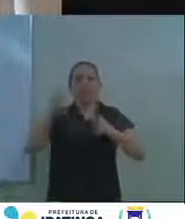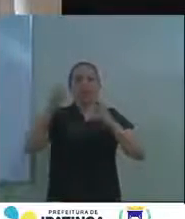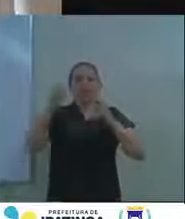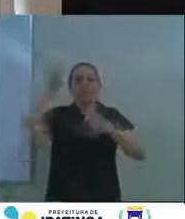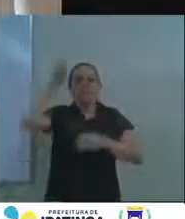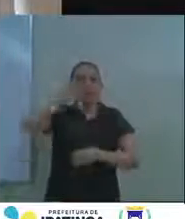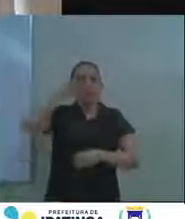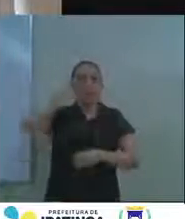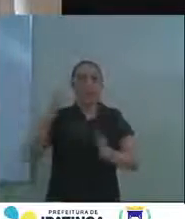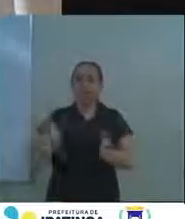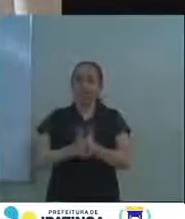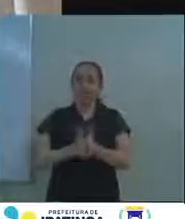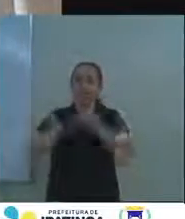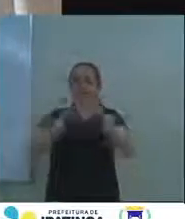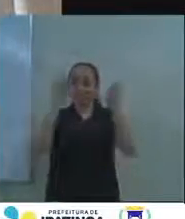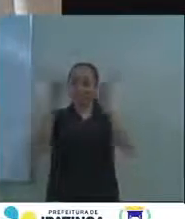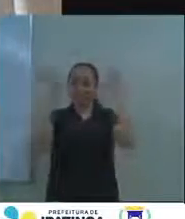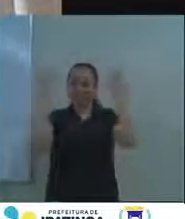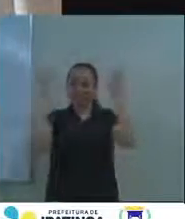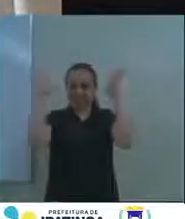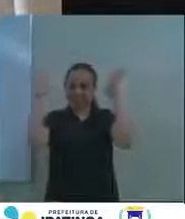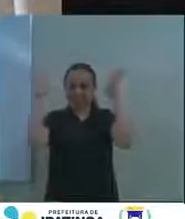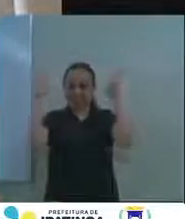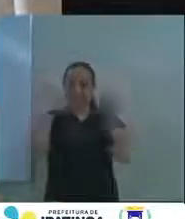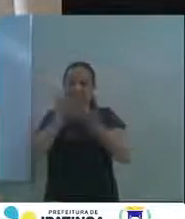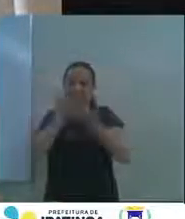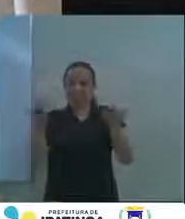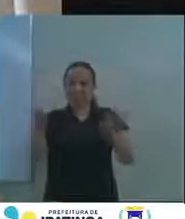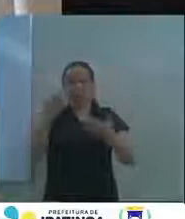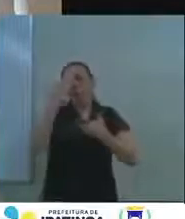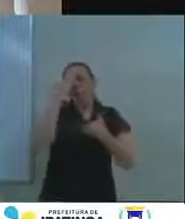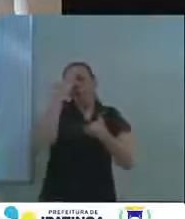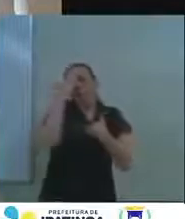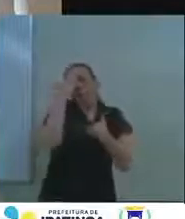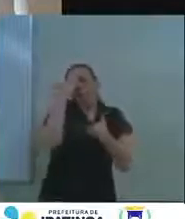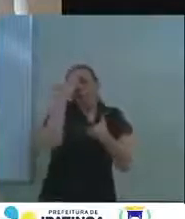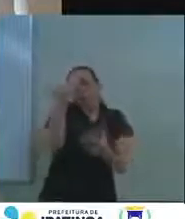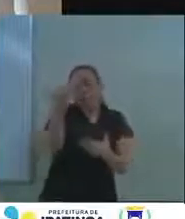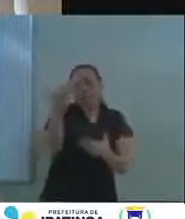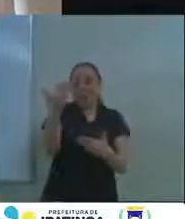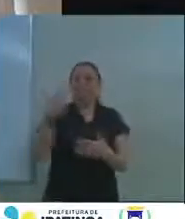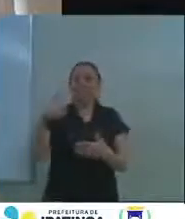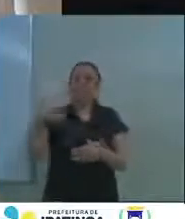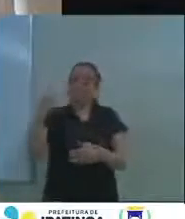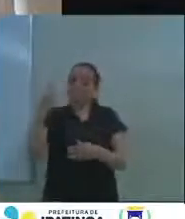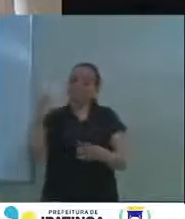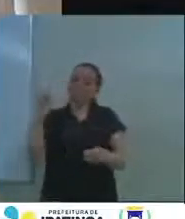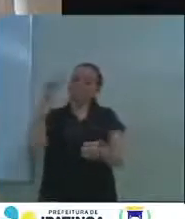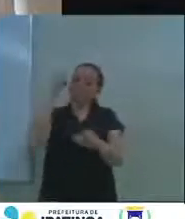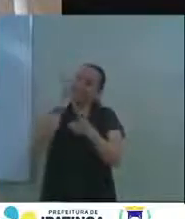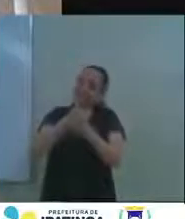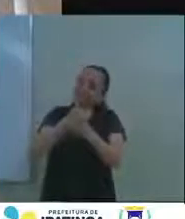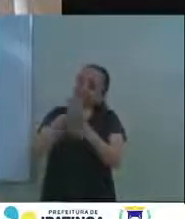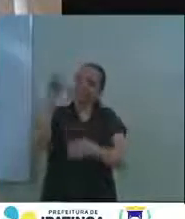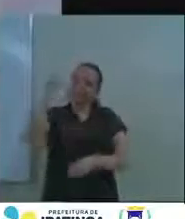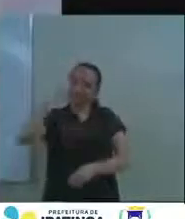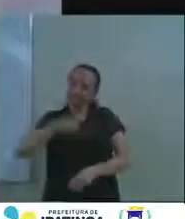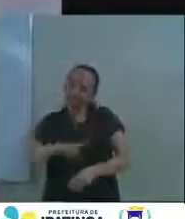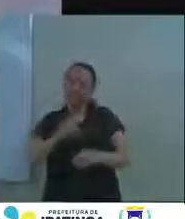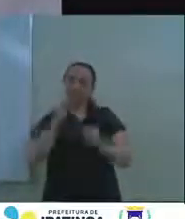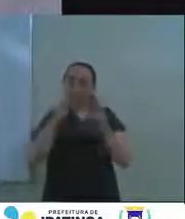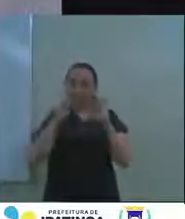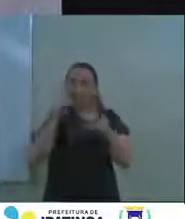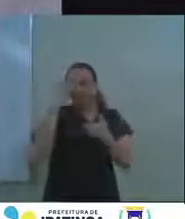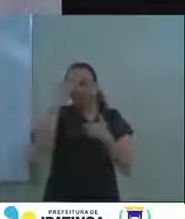foi maravilhosa. Parabéns, tá? E muito obrigada, e até a próxima. Aí eu que agradeço, até